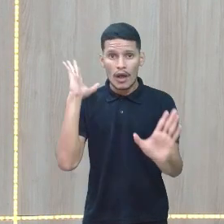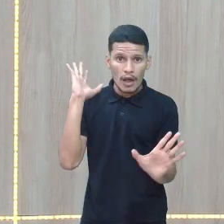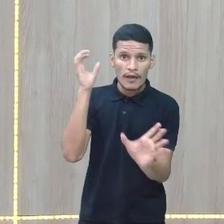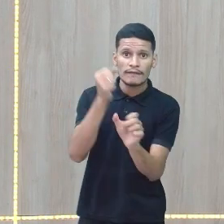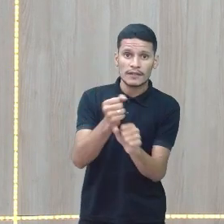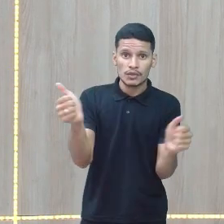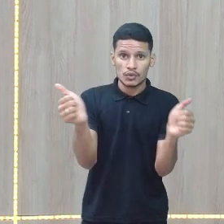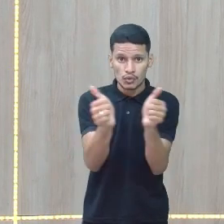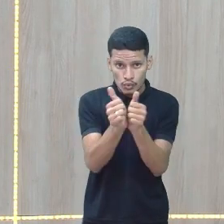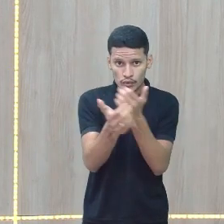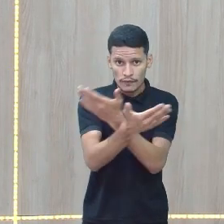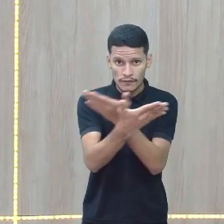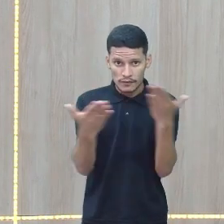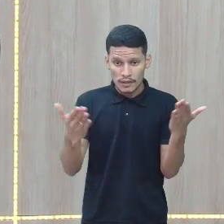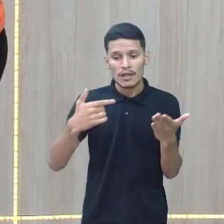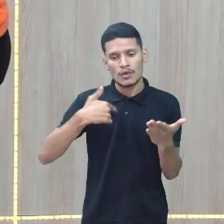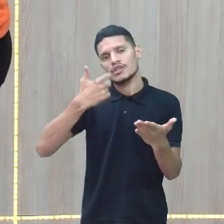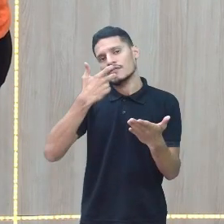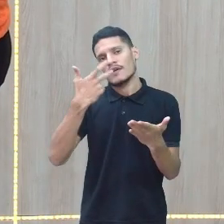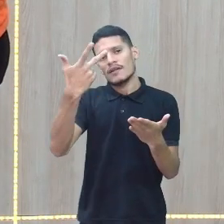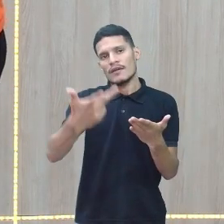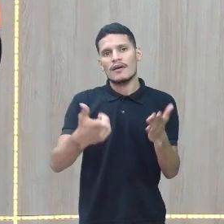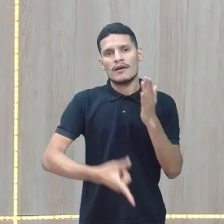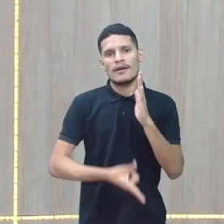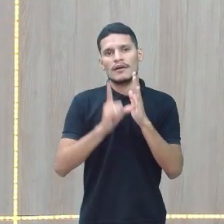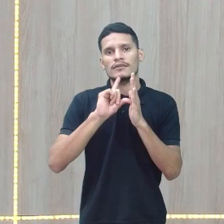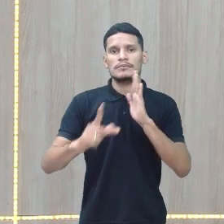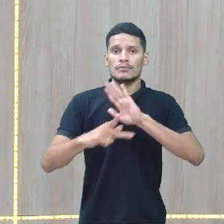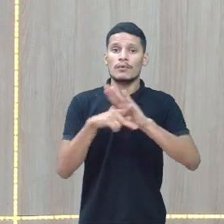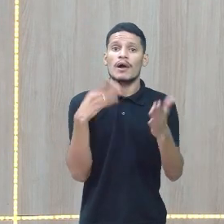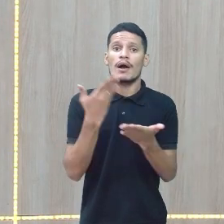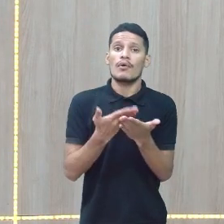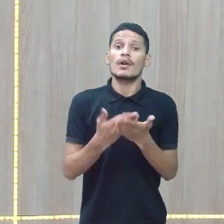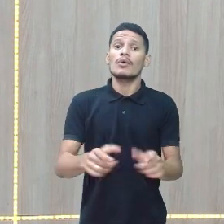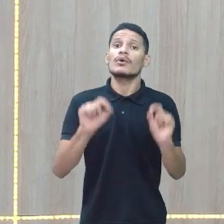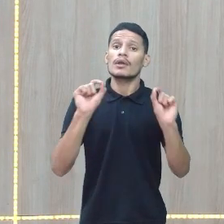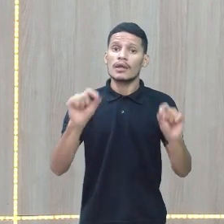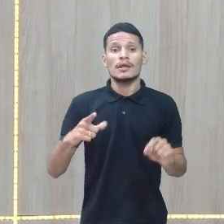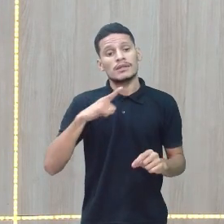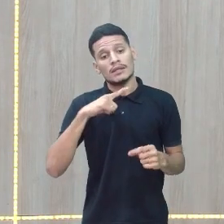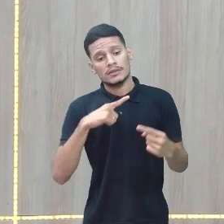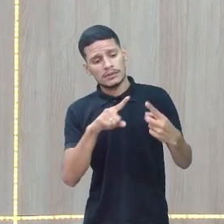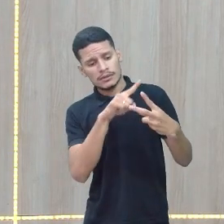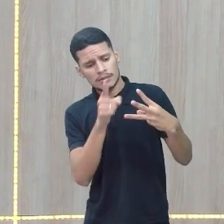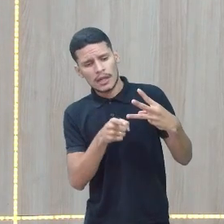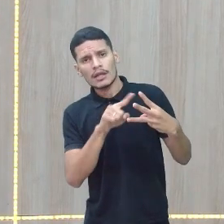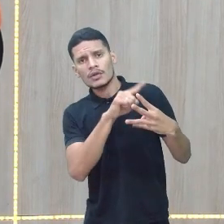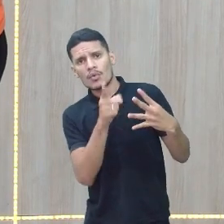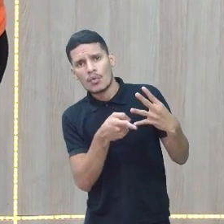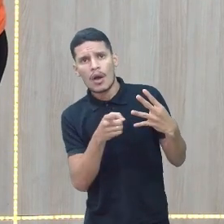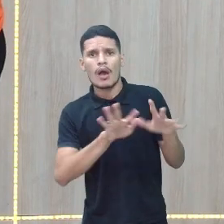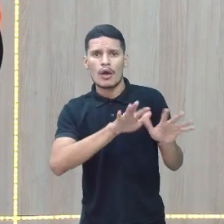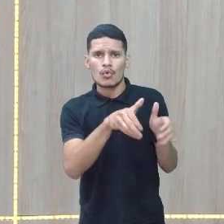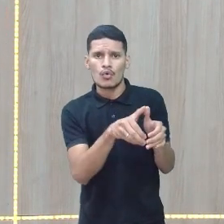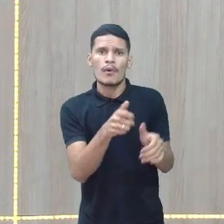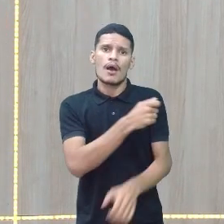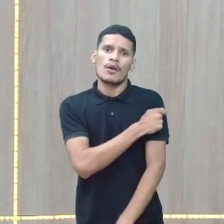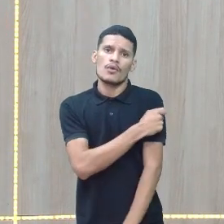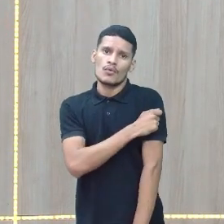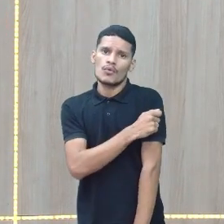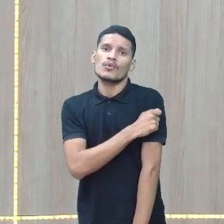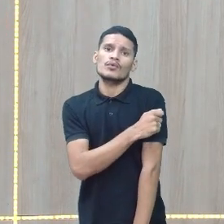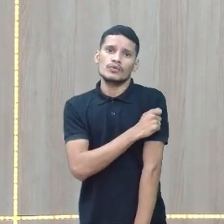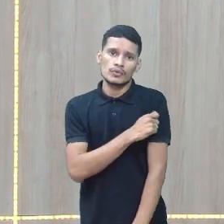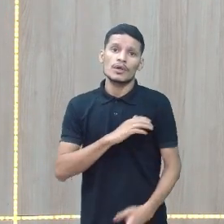vocês. Como eu falei antes, na nossa aula temos 3 ou 4 grupos de alunos, não é?